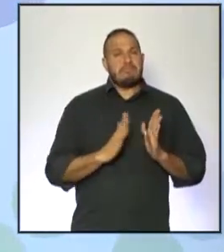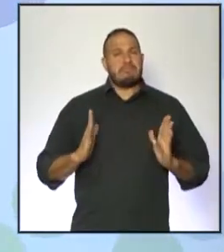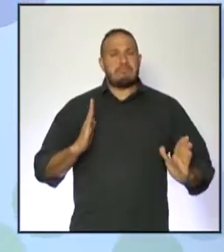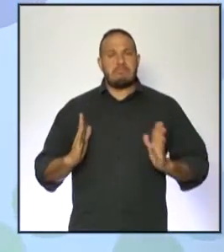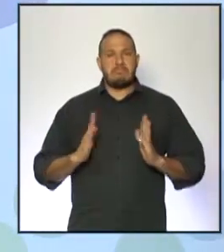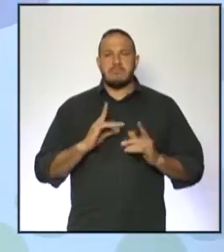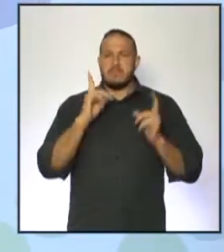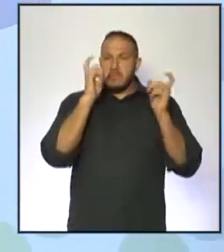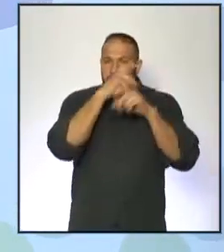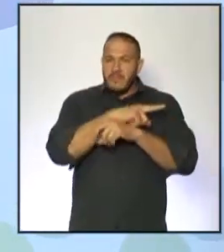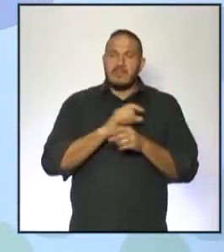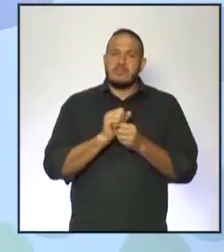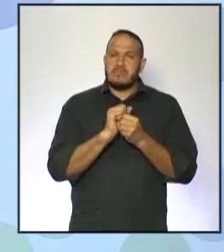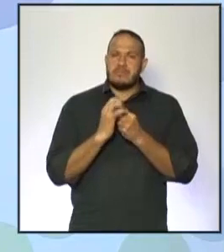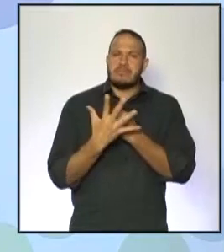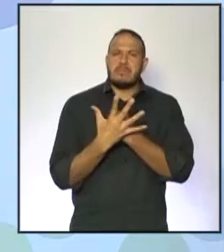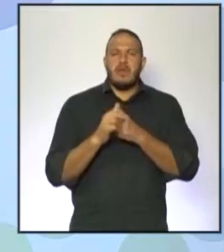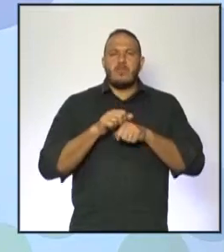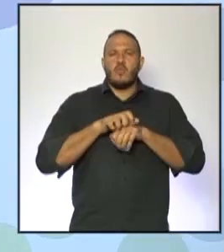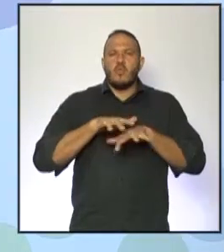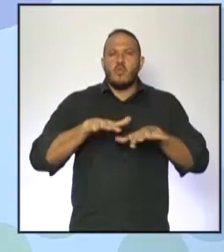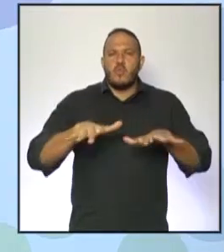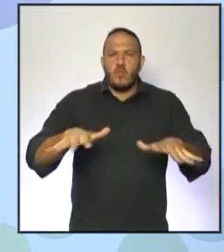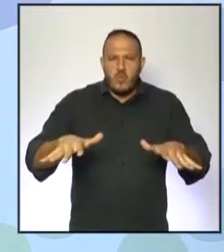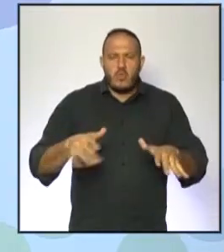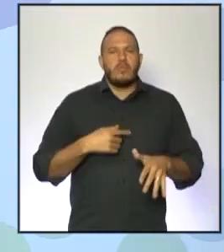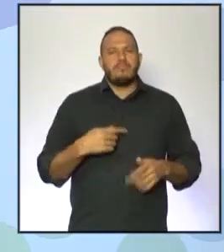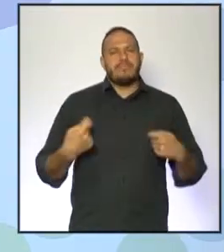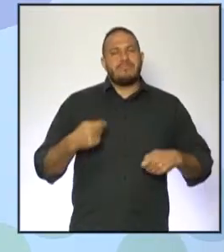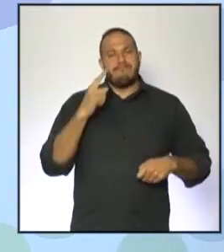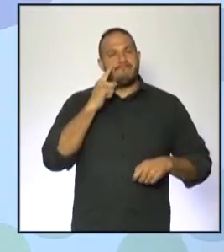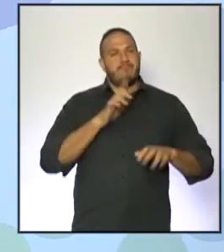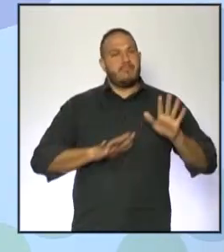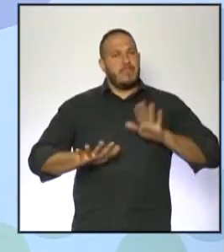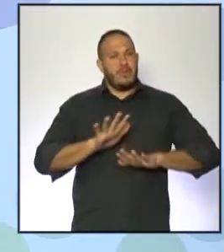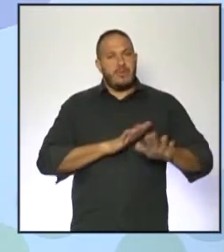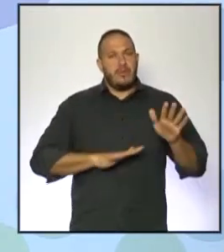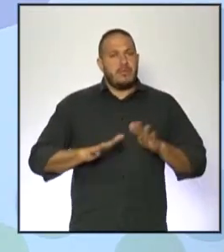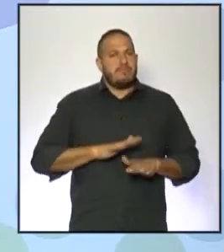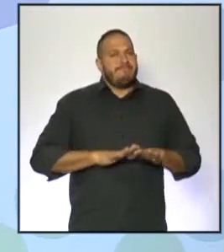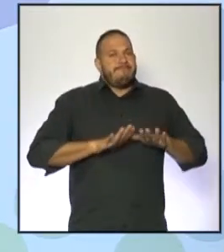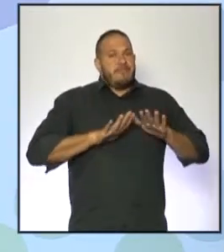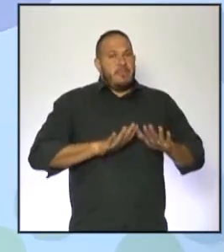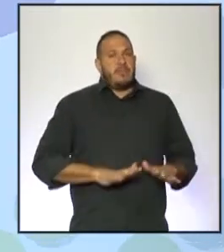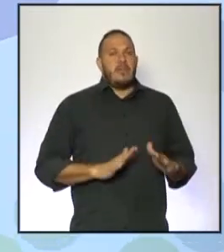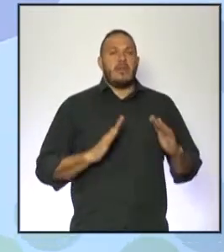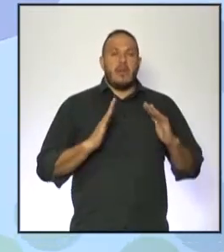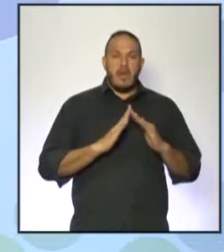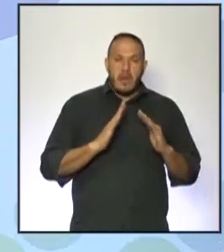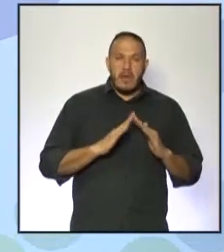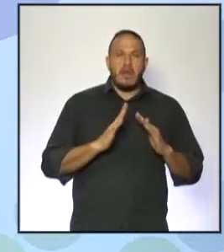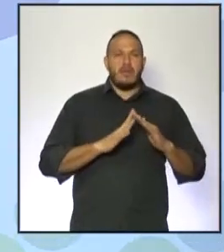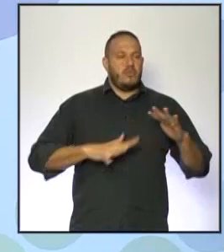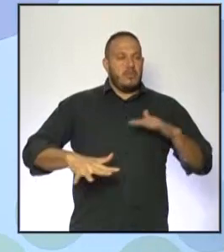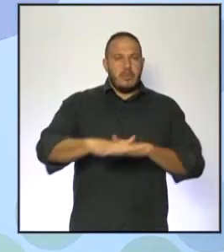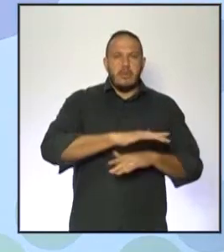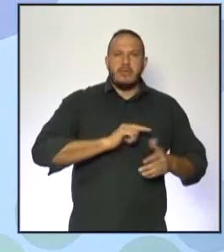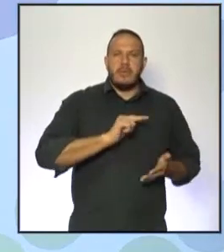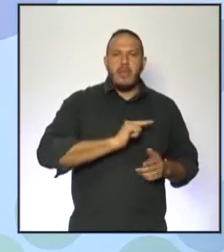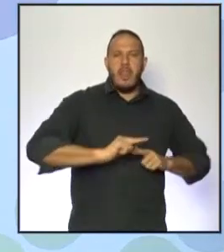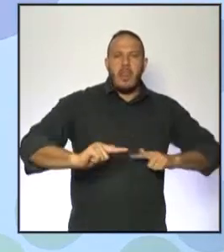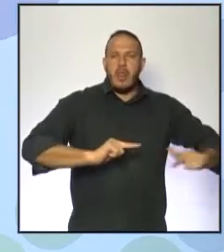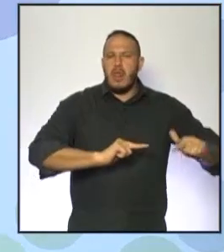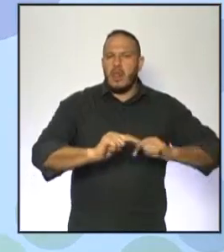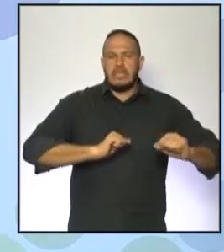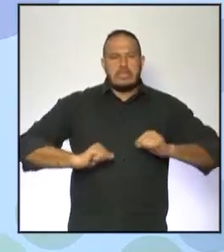Covid-19 e precisamos tomar alguns cuidados, como ficar em casa, manter os ambientes arejados, limpos e